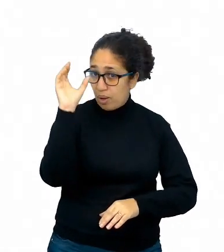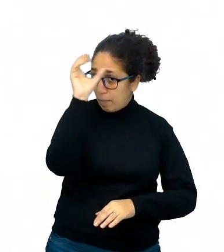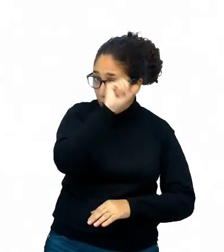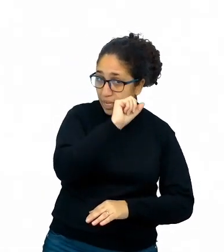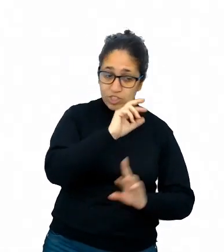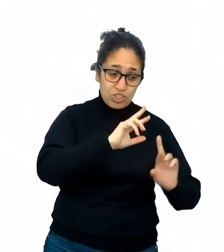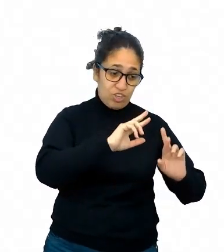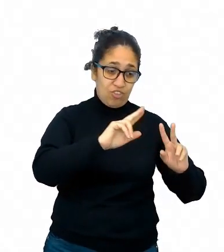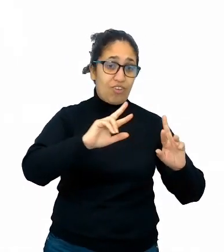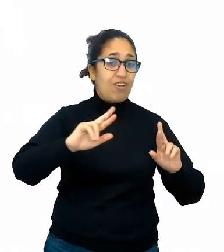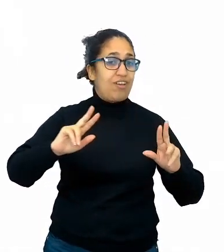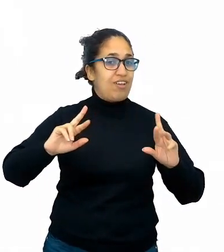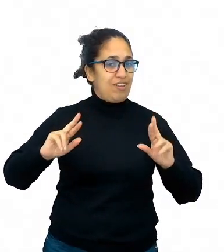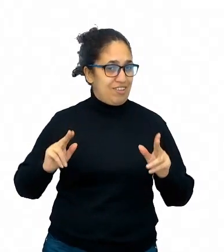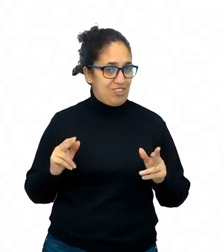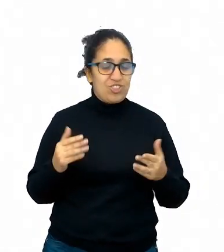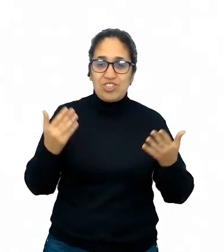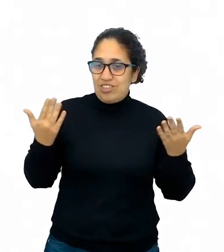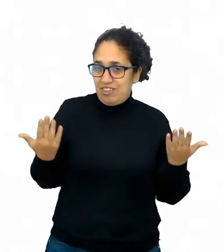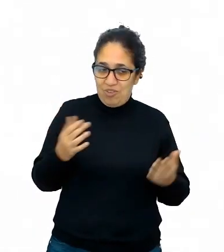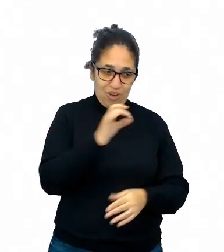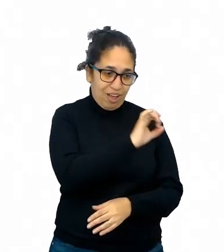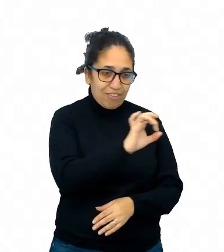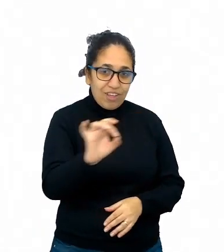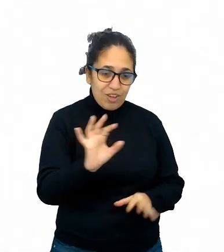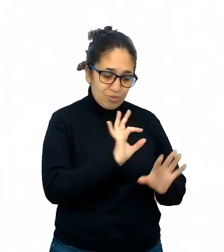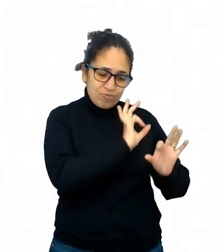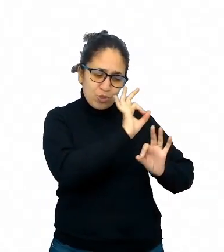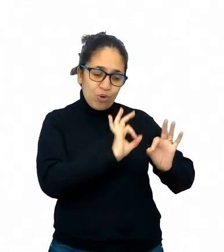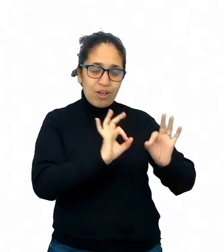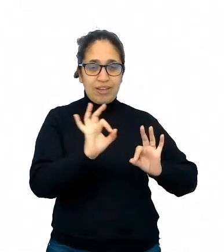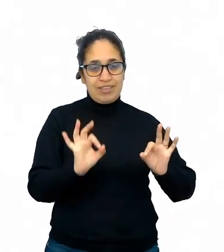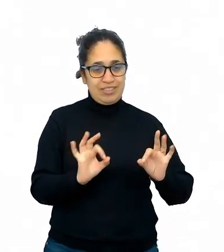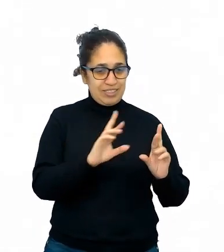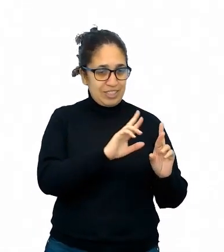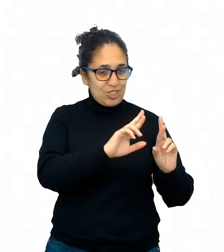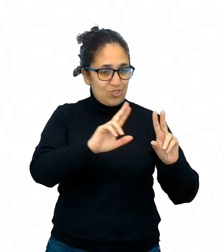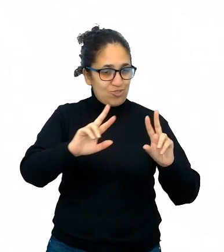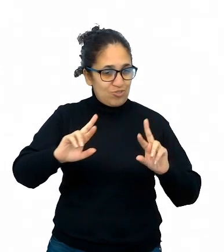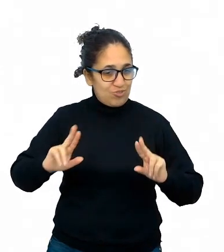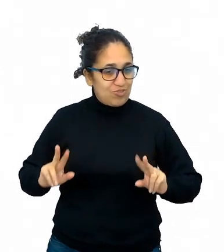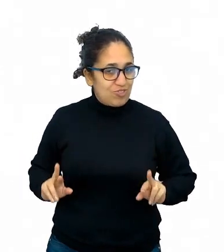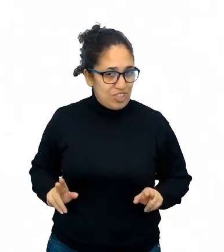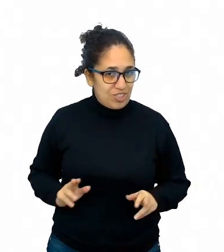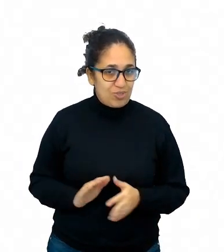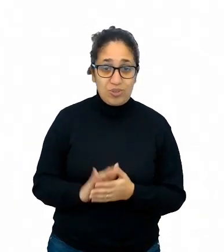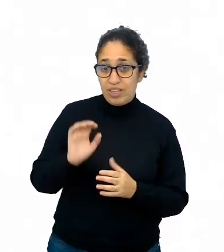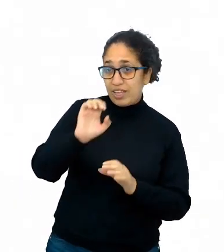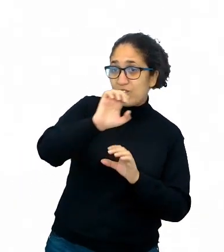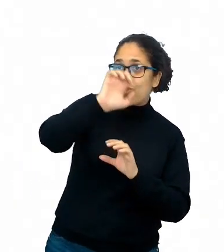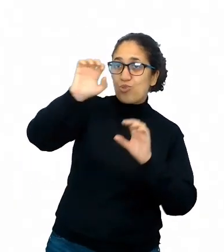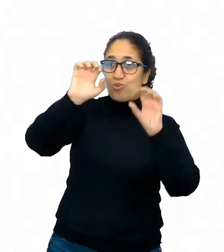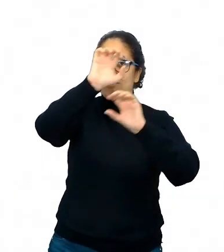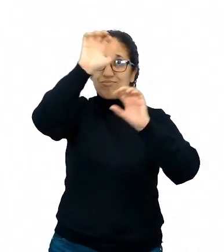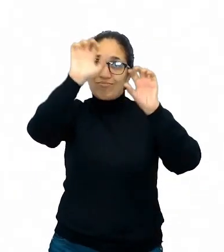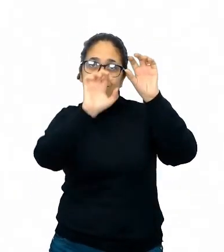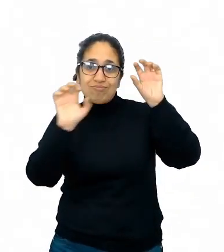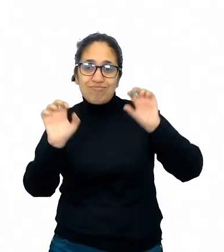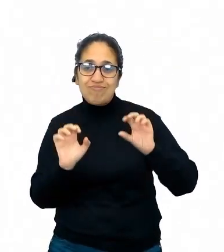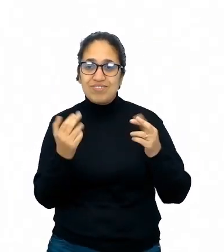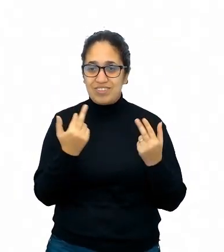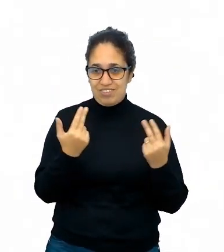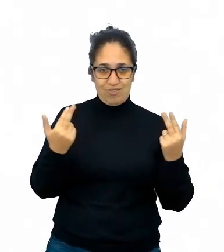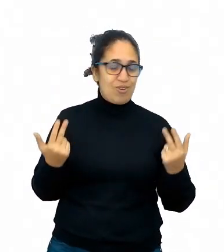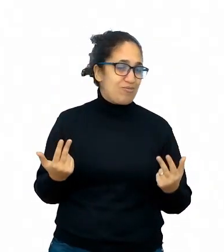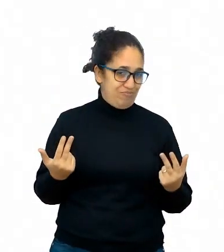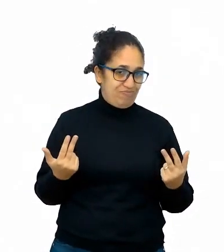Então, isso quer dizer também que cada um se organiza de um jeito, tá? E no fluxograma também aconteceria isso, né? Cada